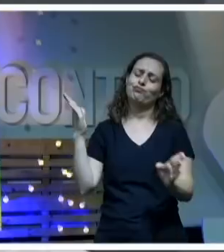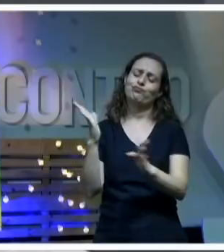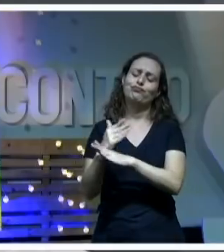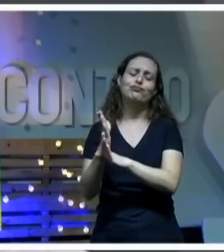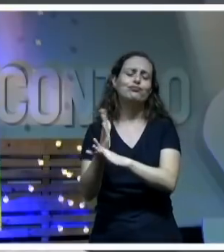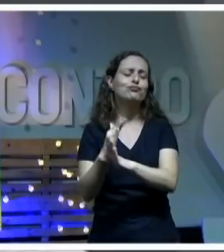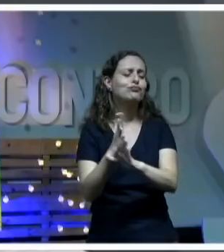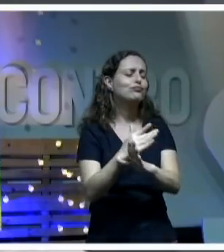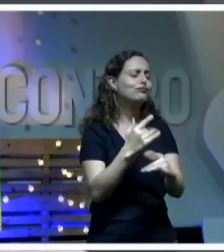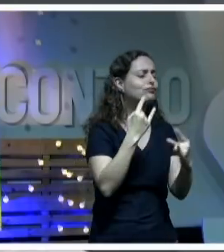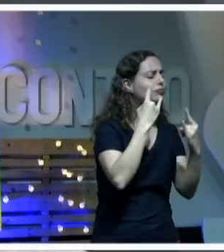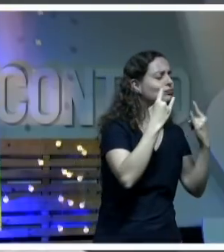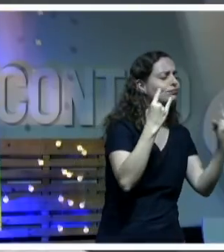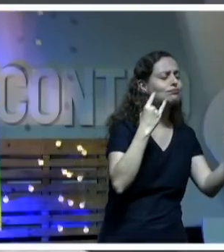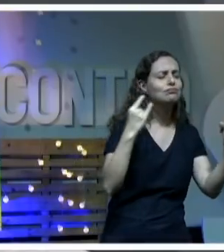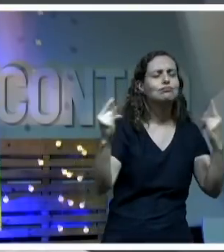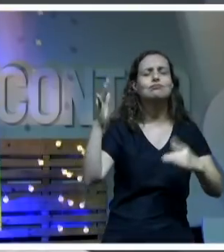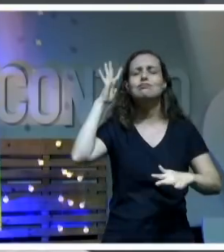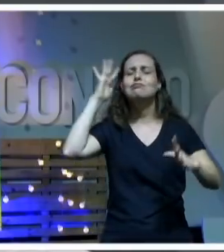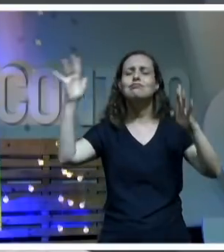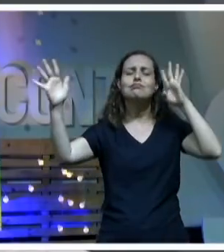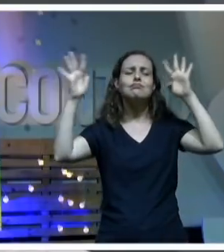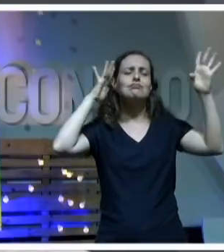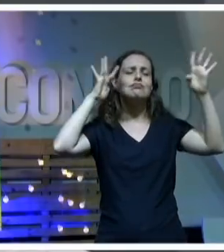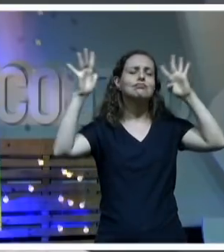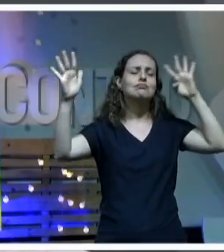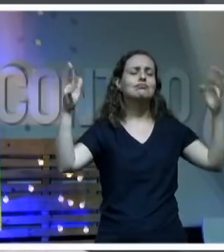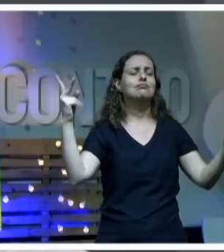nossos próprios pensamentos e relevâncias